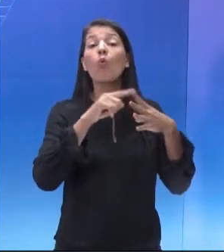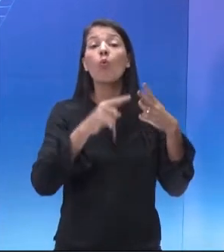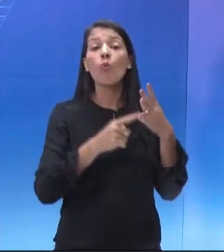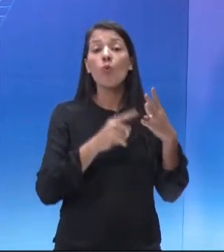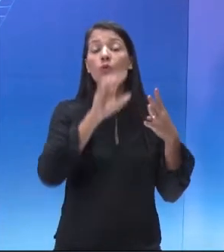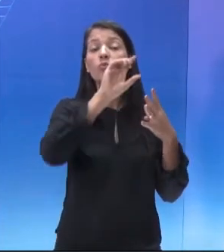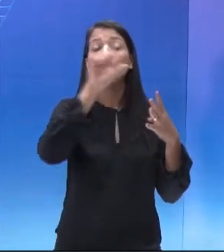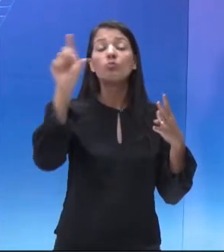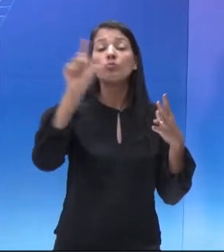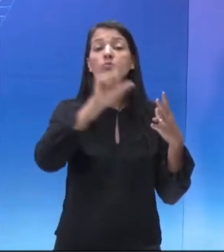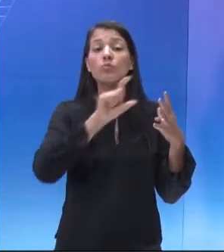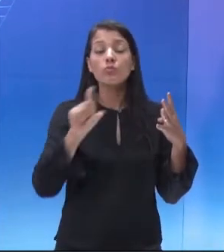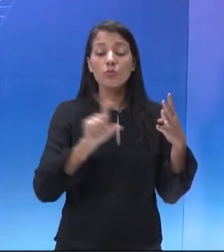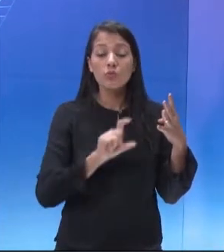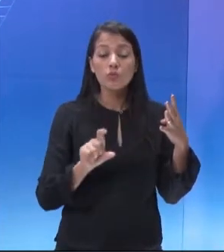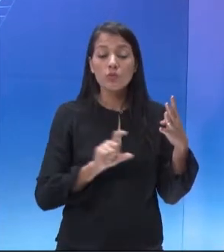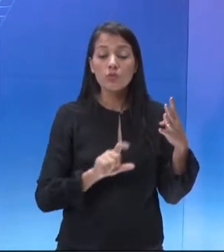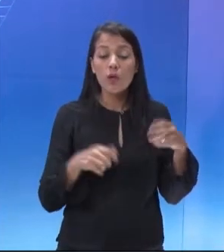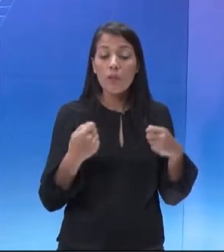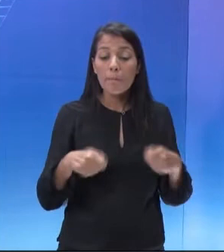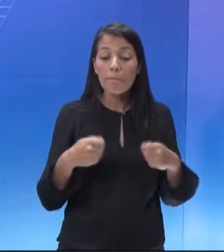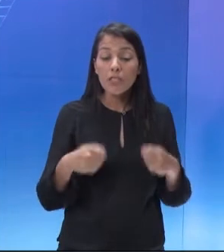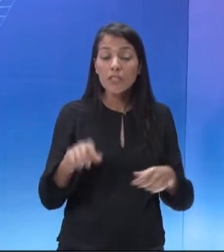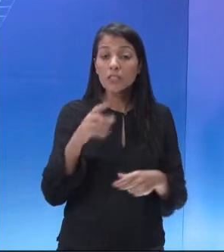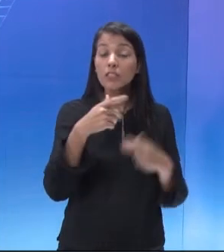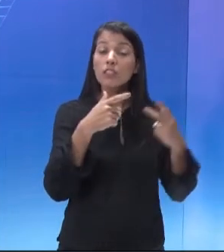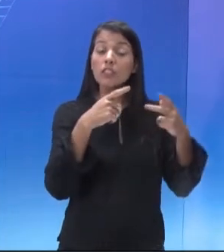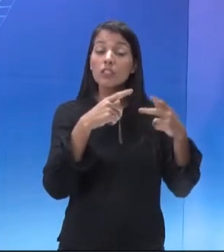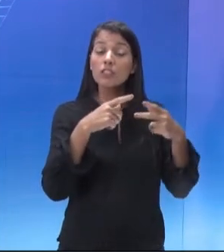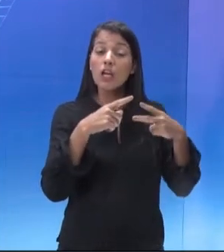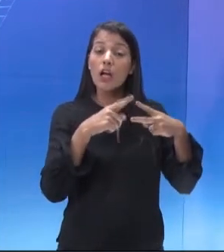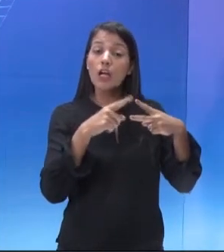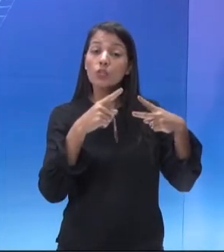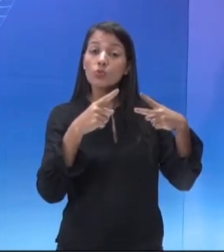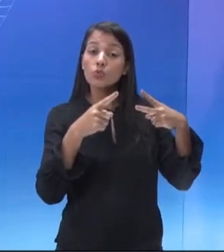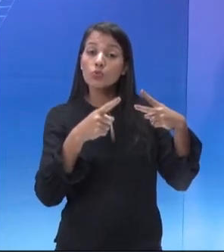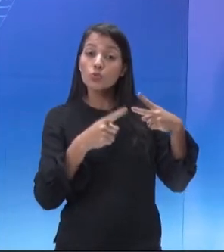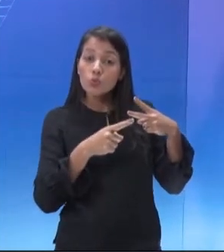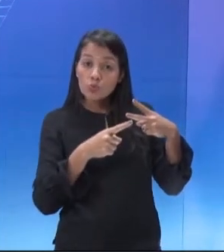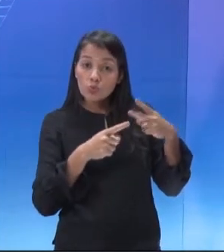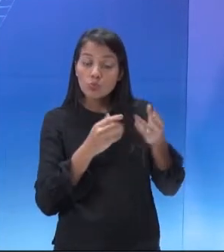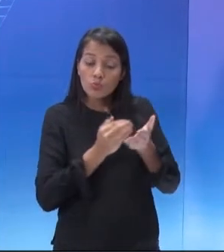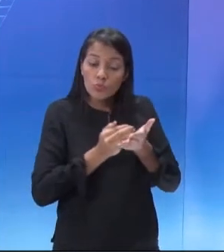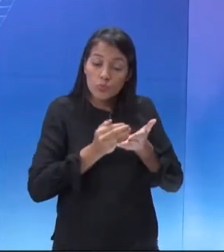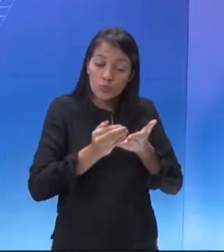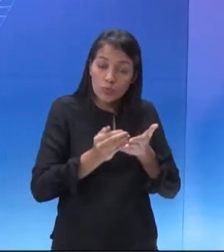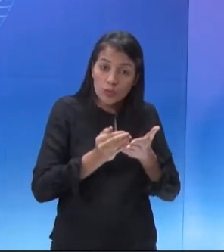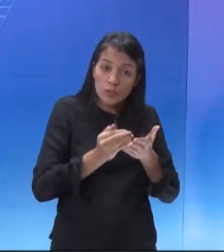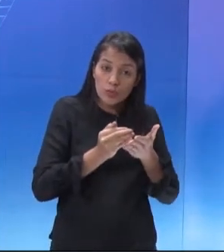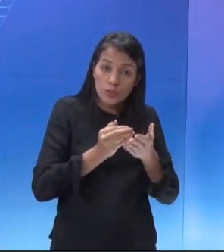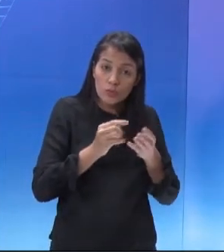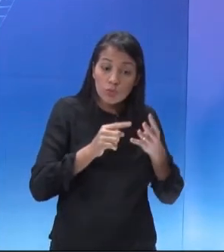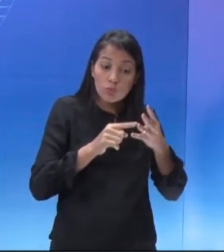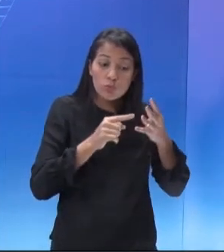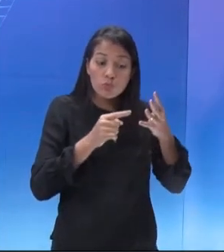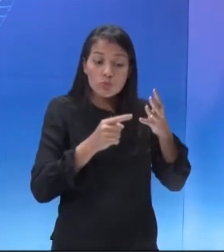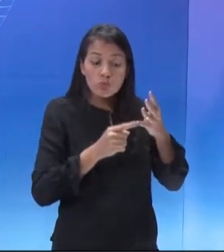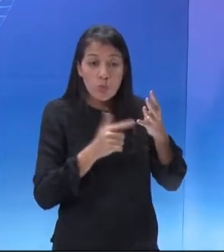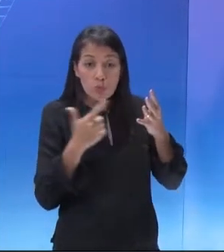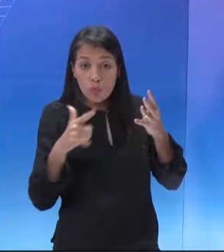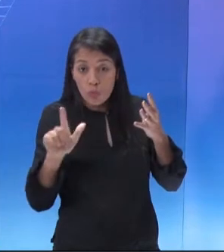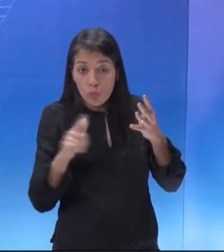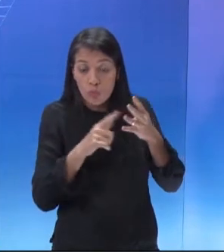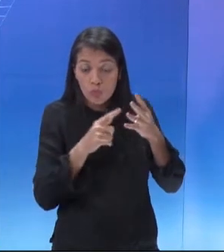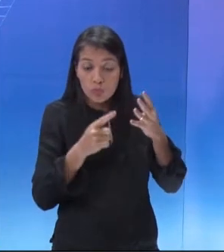introdução, 2 de desenvolvimento, 1 de conclusão. Se você escolher 5 parágrafos, 1 de